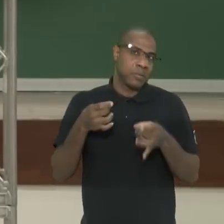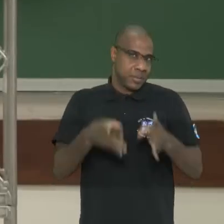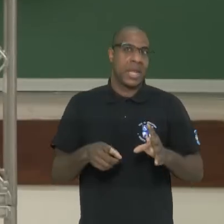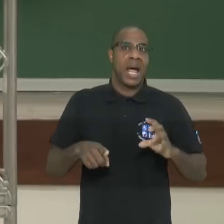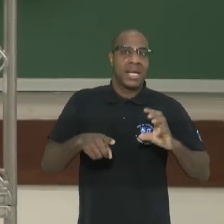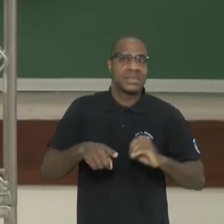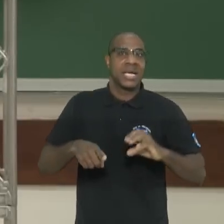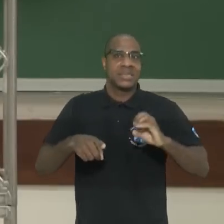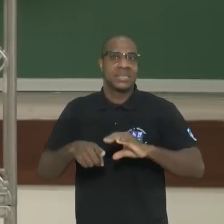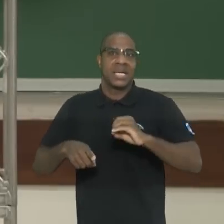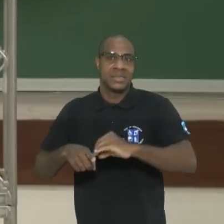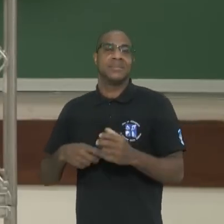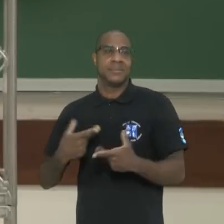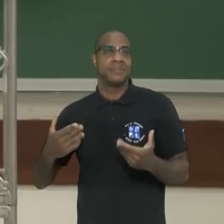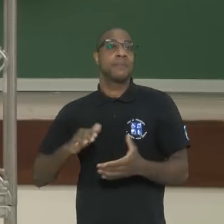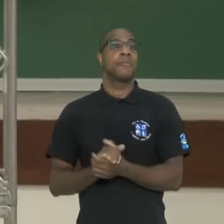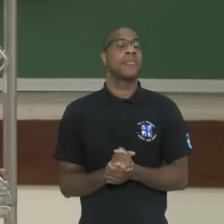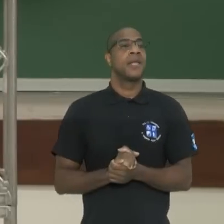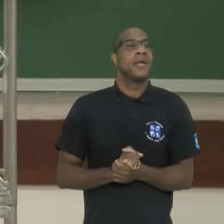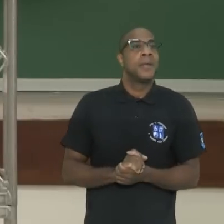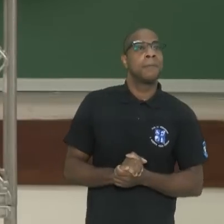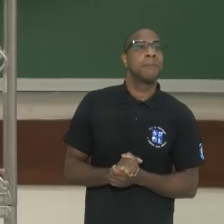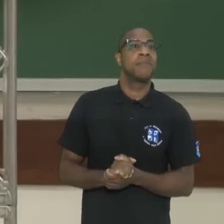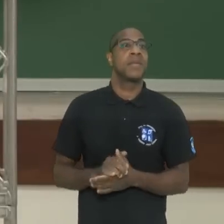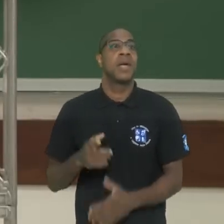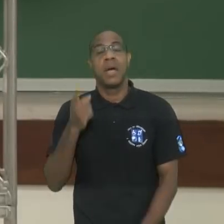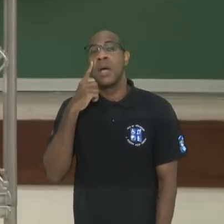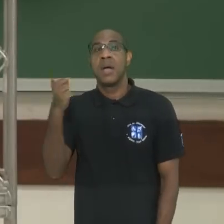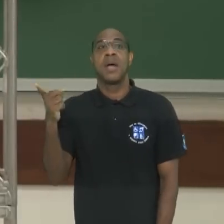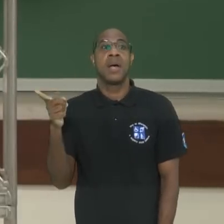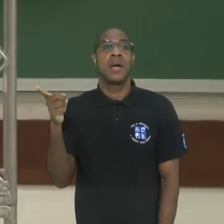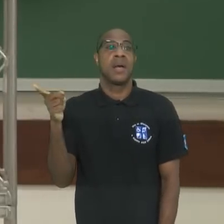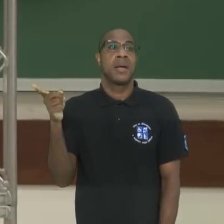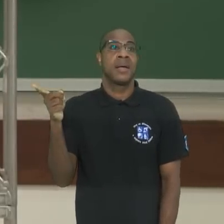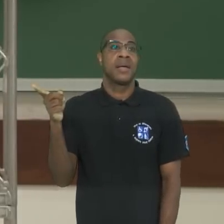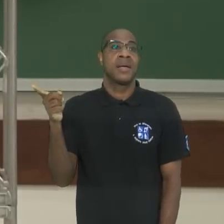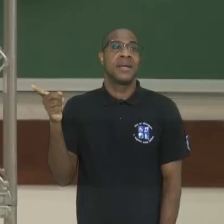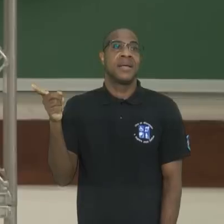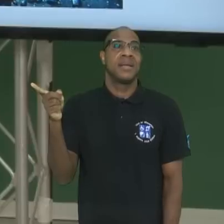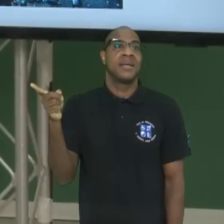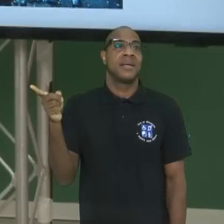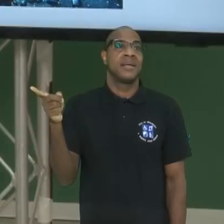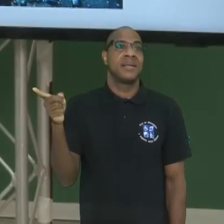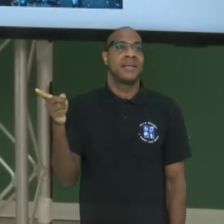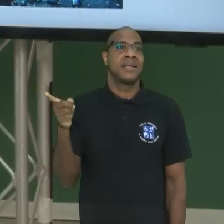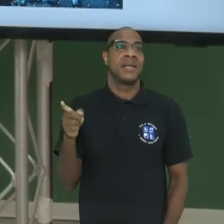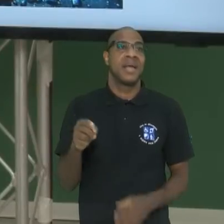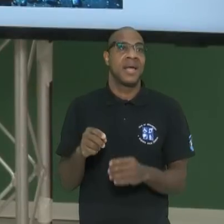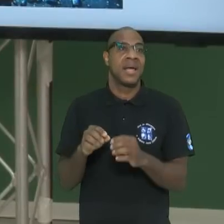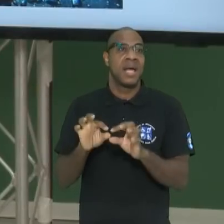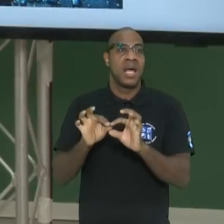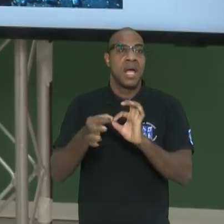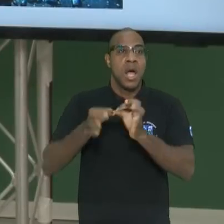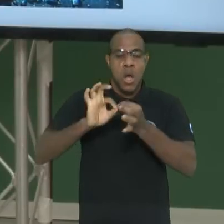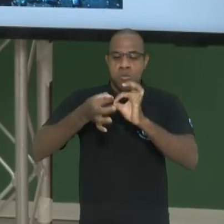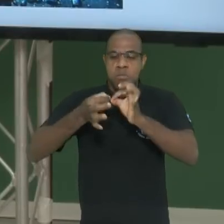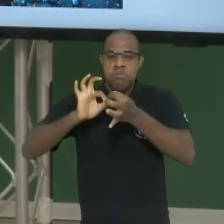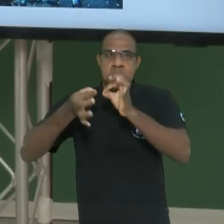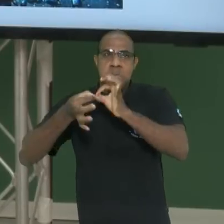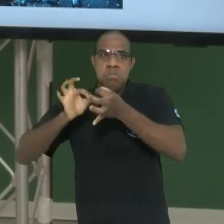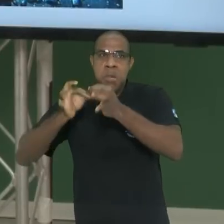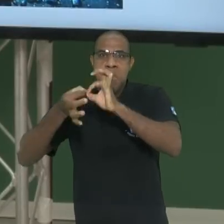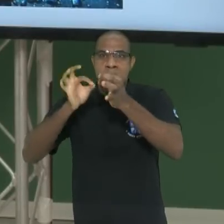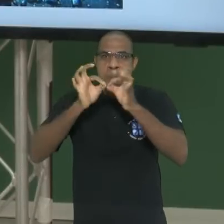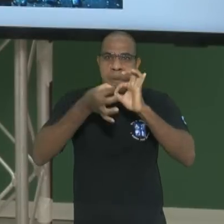vamos falar um pouquinho sobre aquelas cianobactérias, porque elas são responsáveis pelo fenômeno da fotossíntese,